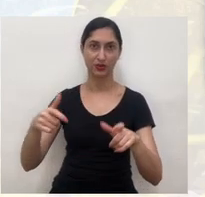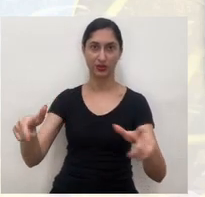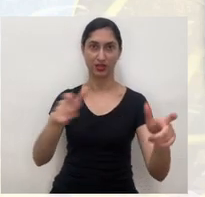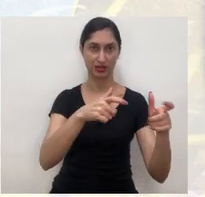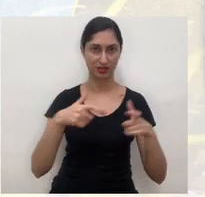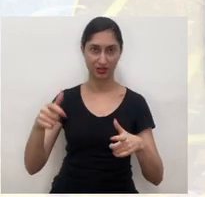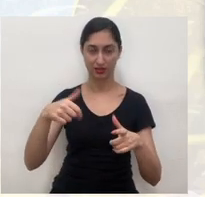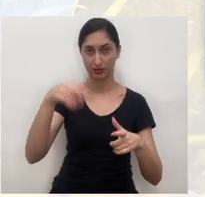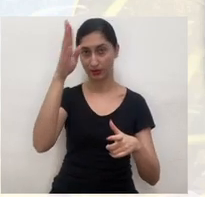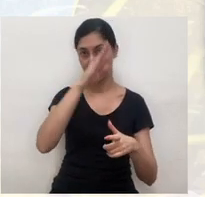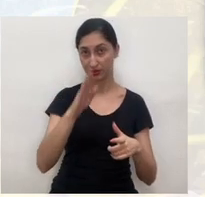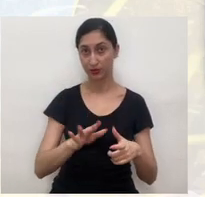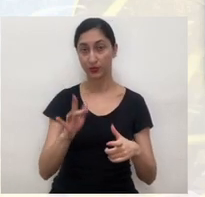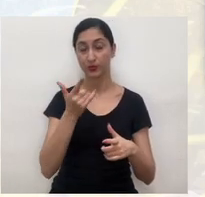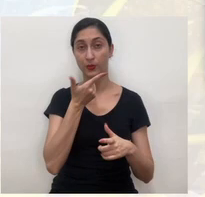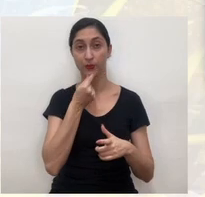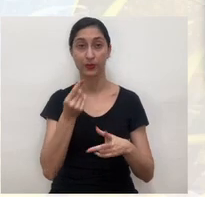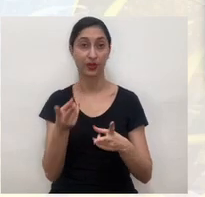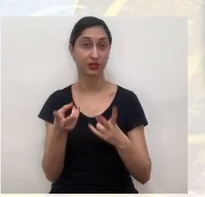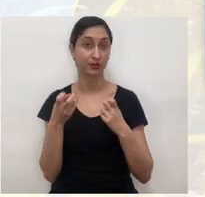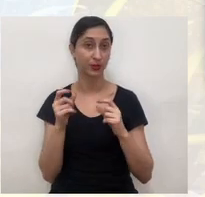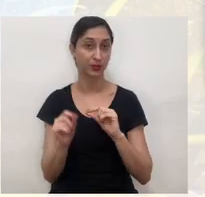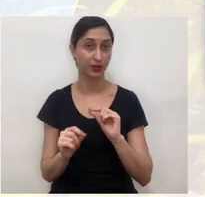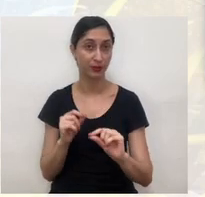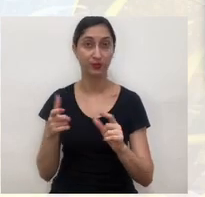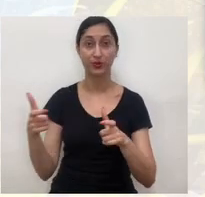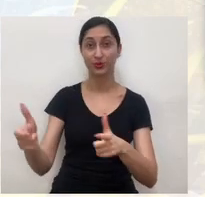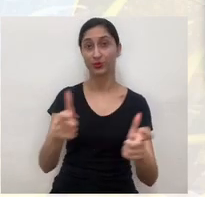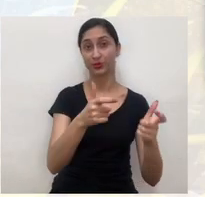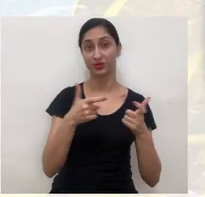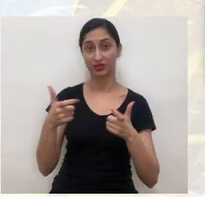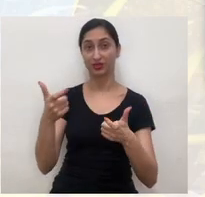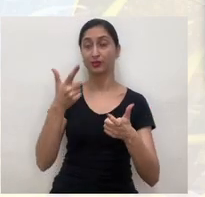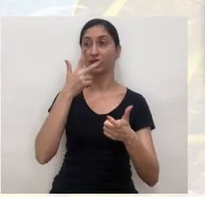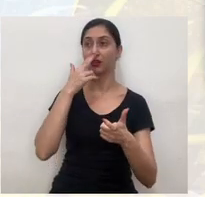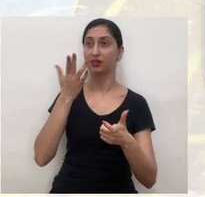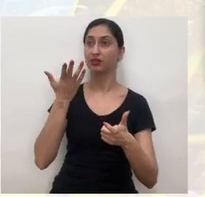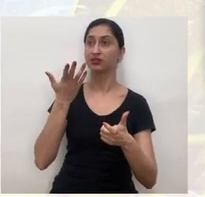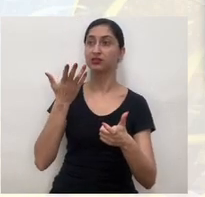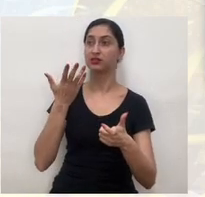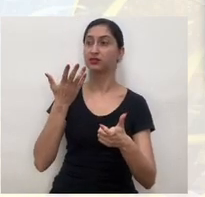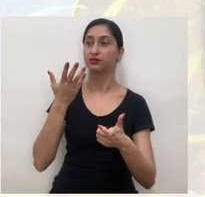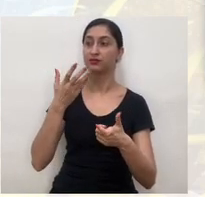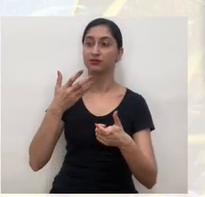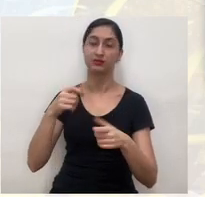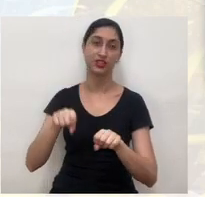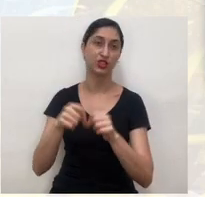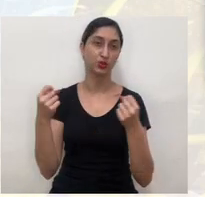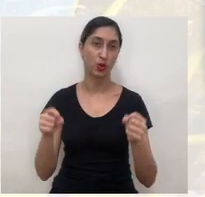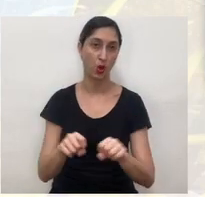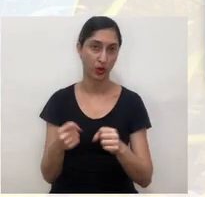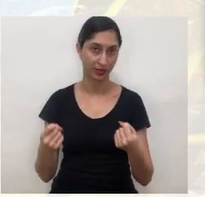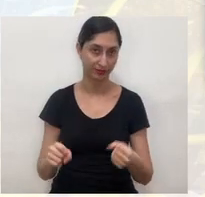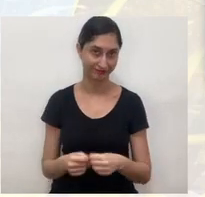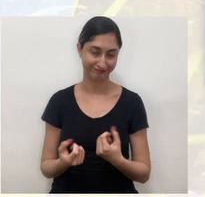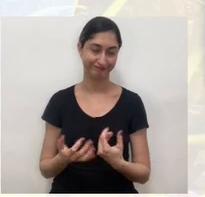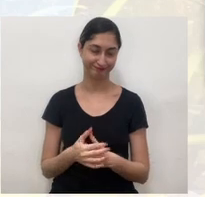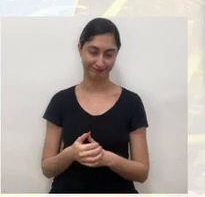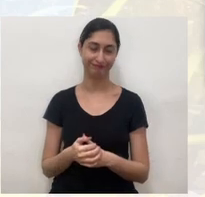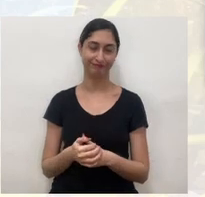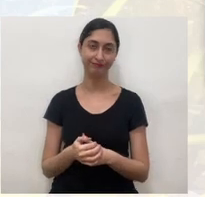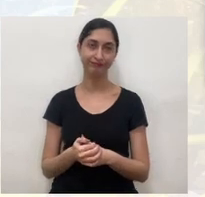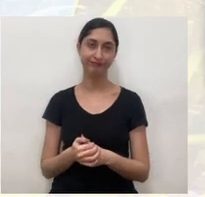pôde perceber que esses ambientes estavam sendo eliminados, ou estavam sendo destruídos. E aí é que veio o